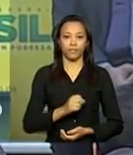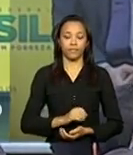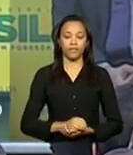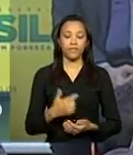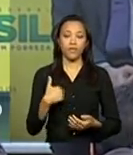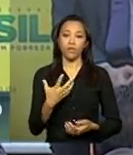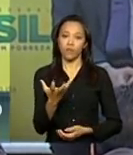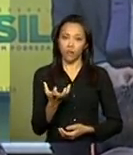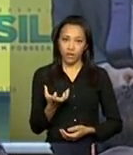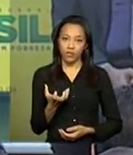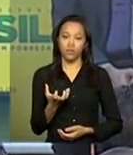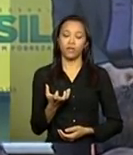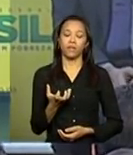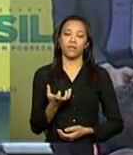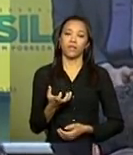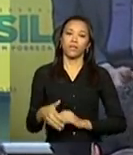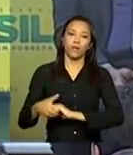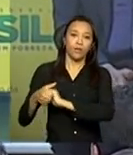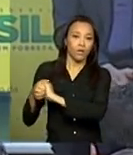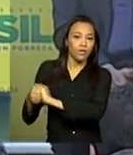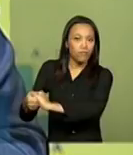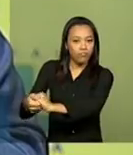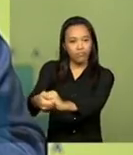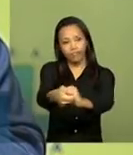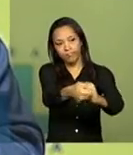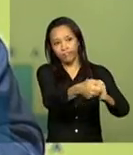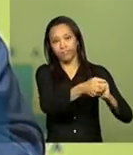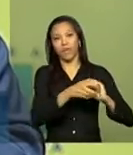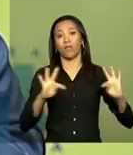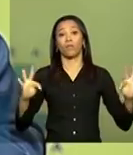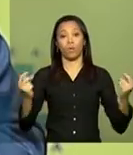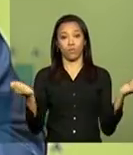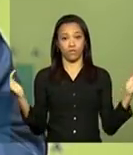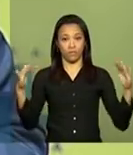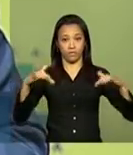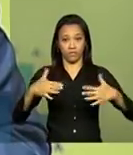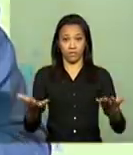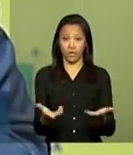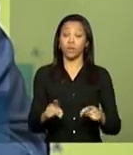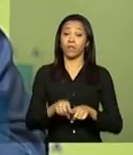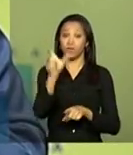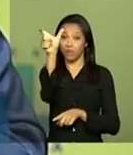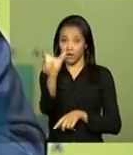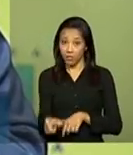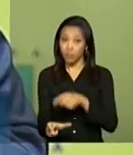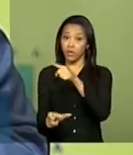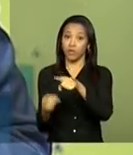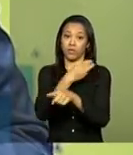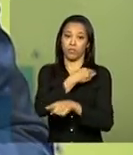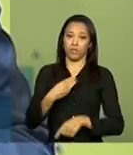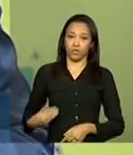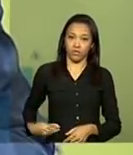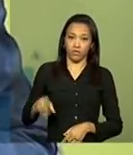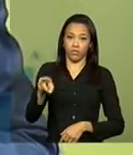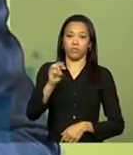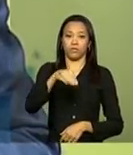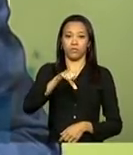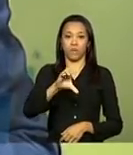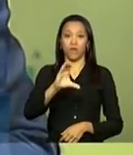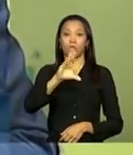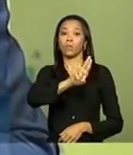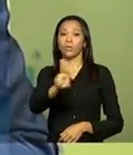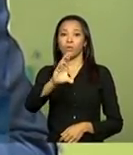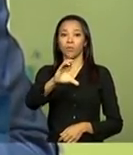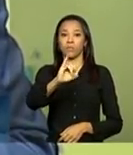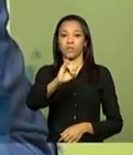Queria cumprimentar a todos aqui presentes, cumprimentar o nosso ministro da Educação, Cid Gomes, cumprimentar aqui o ministro da